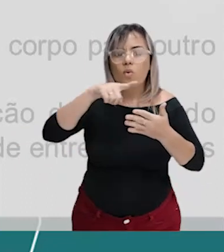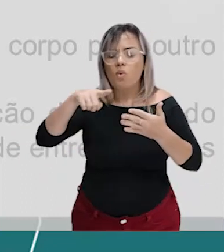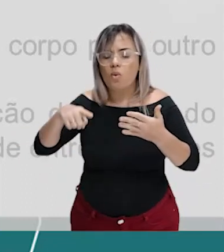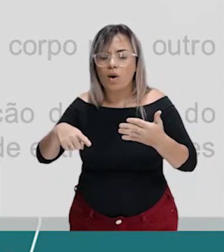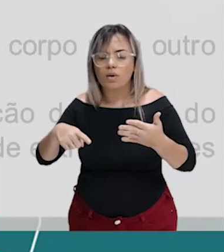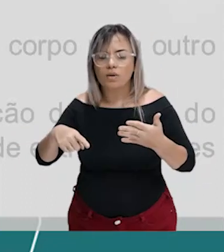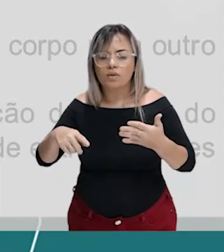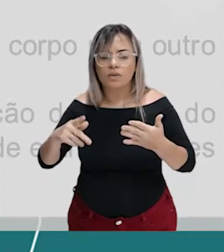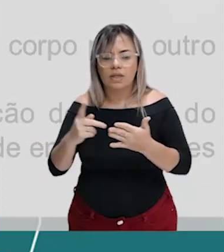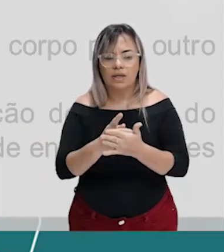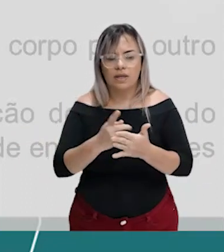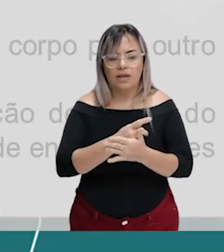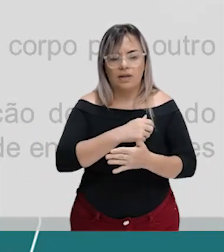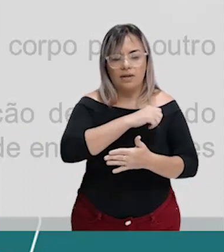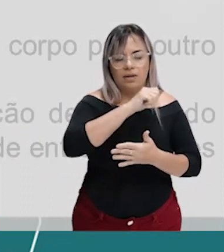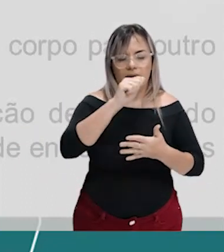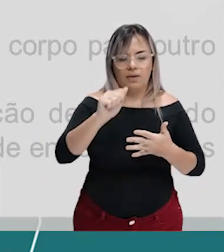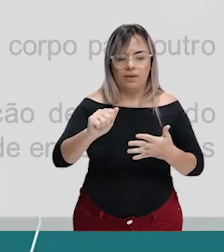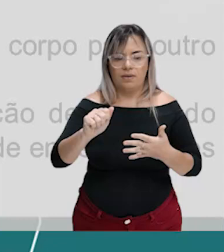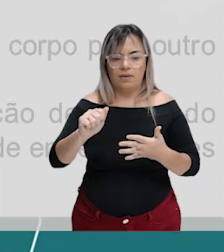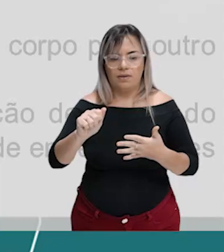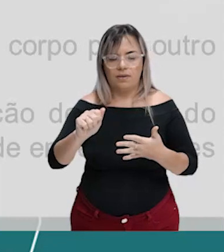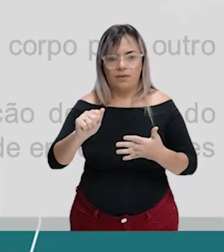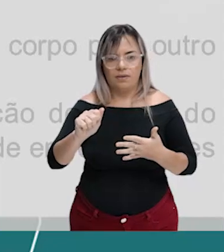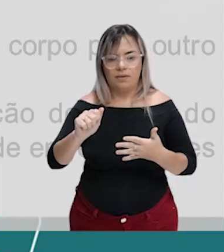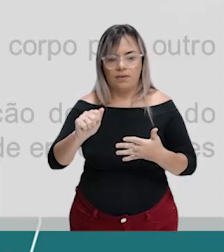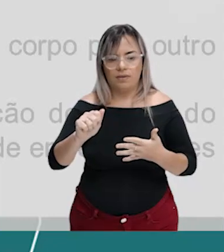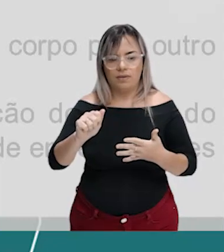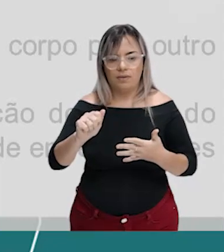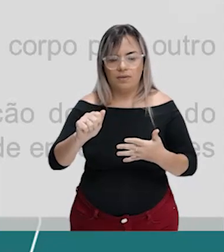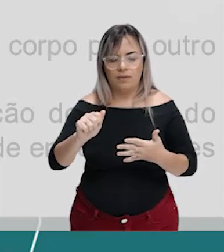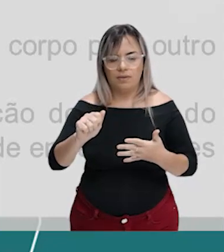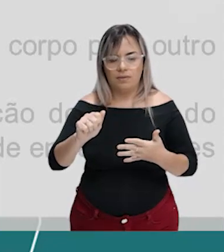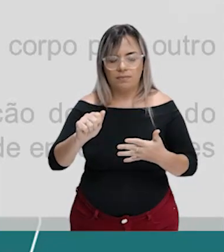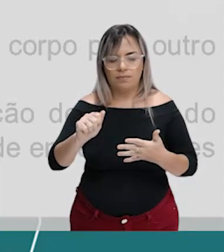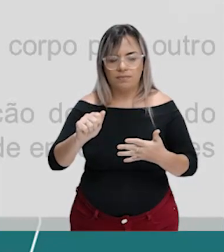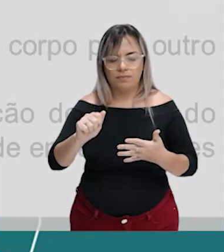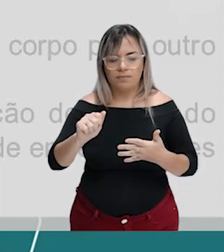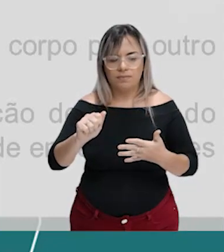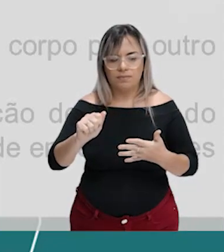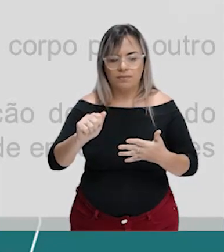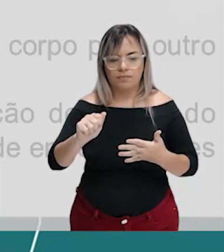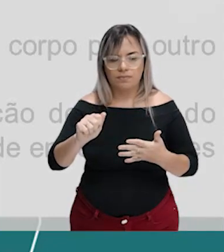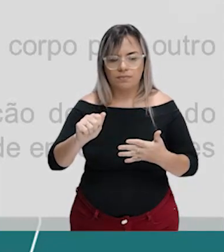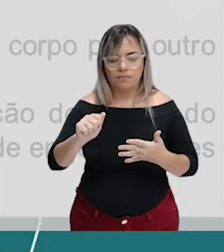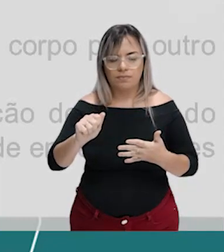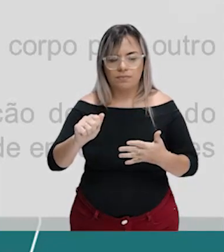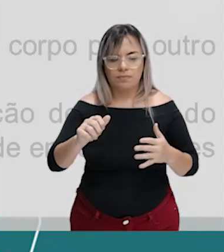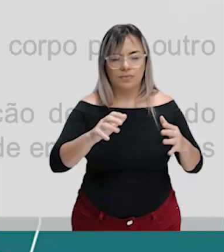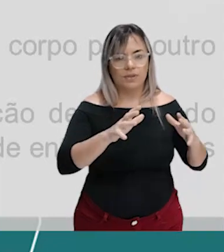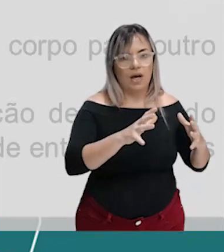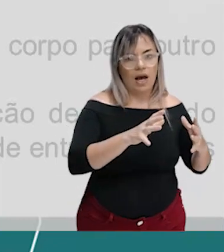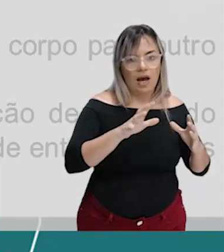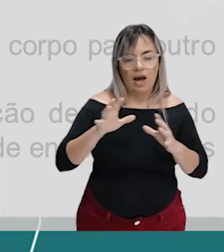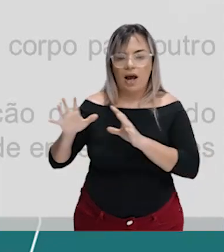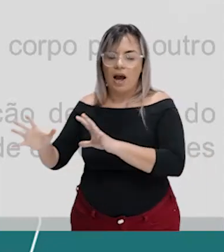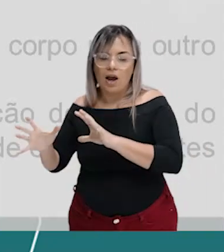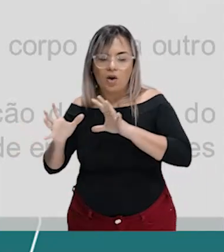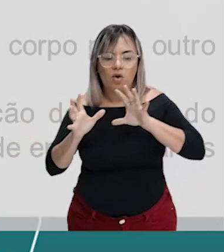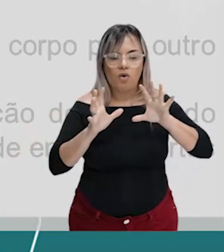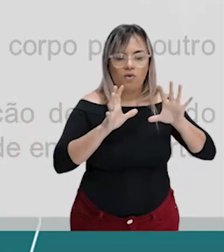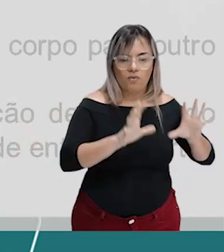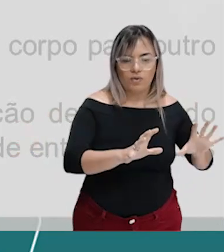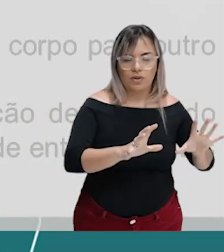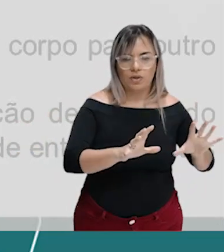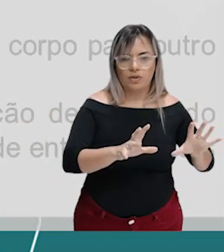errado. 1. Letra A, quer dizer, a convecção é observada em líquidos e gases.